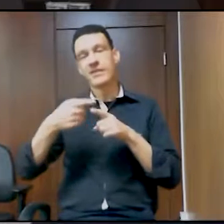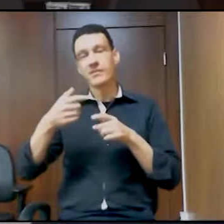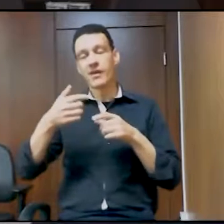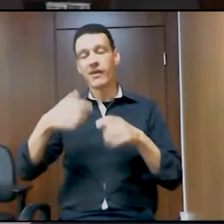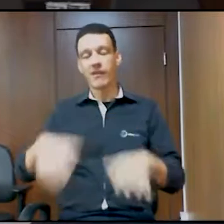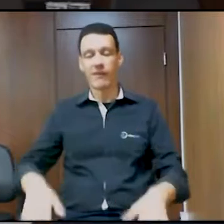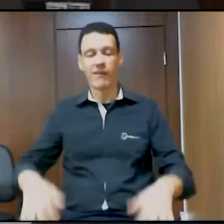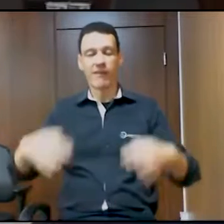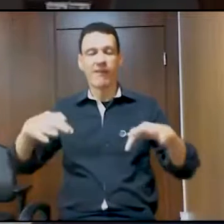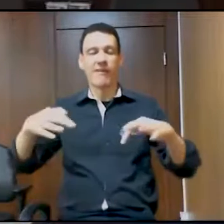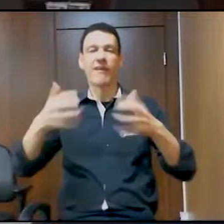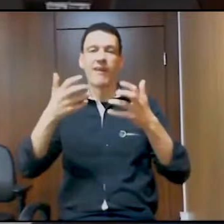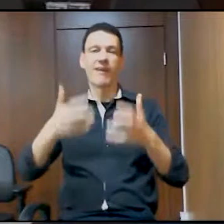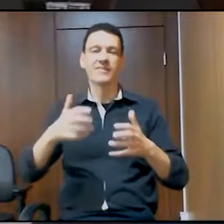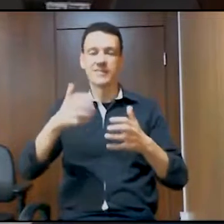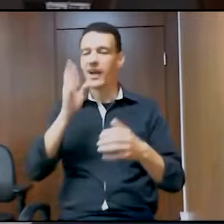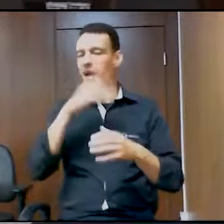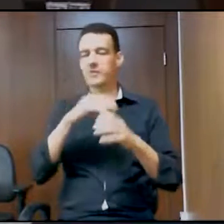Ah, tá.